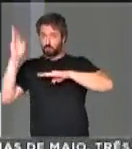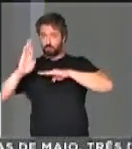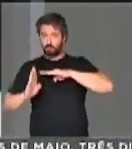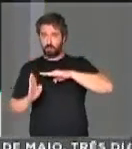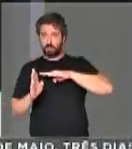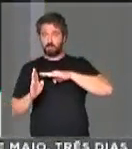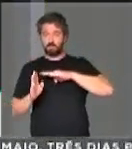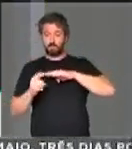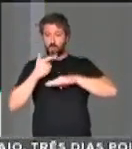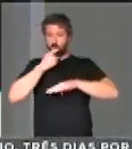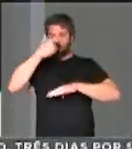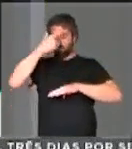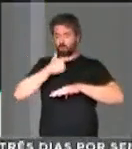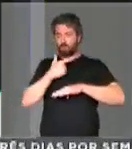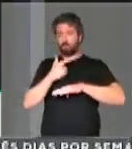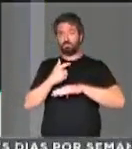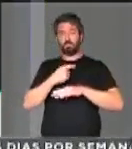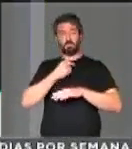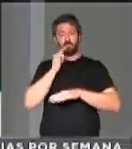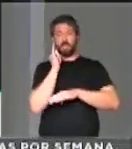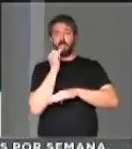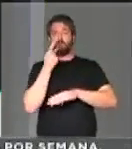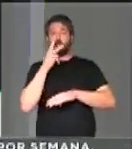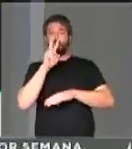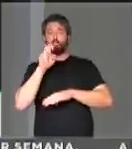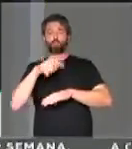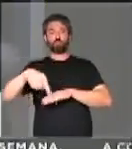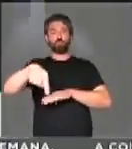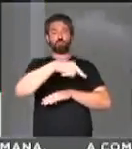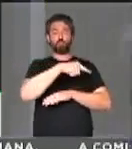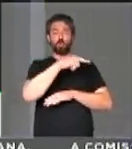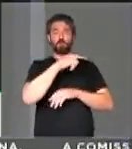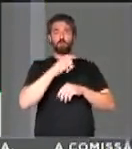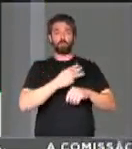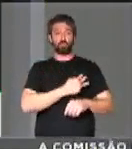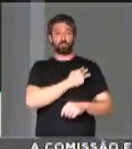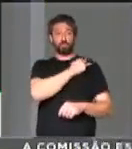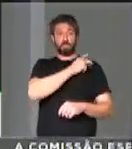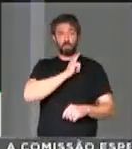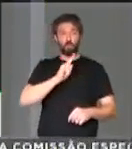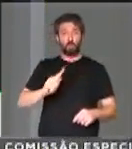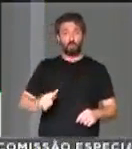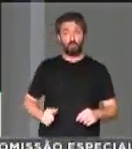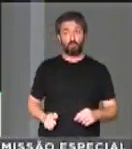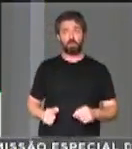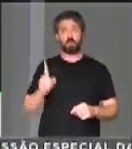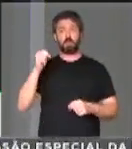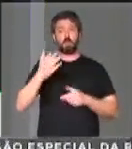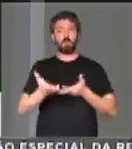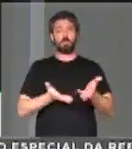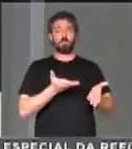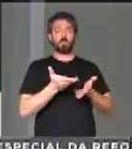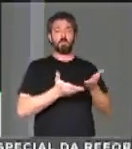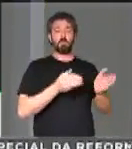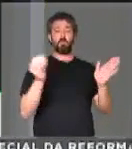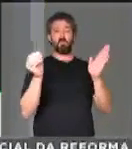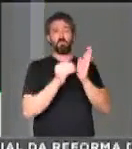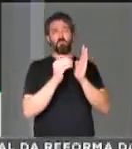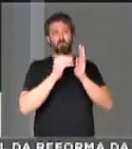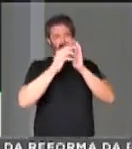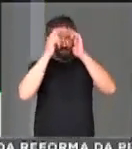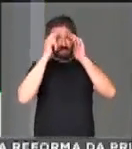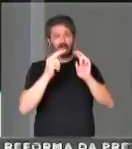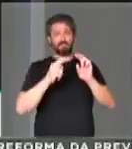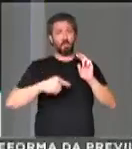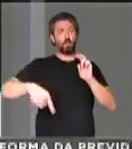dando aos generais que compõem o governo vem sendo um tratamento tão